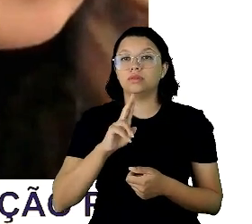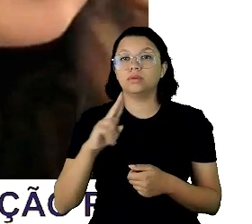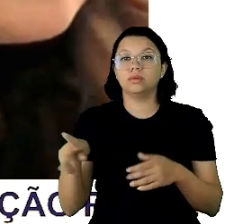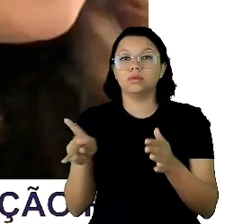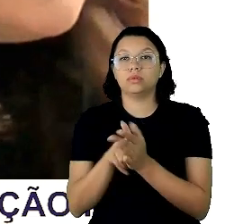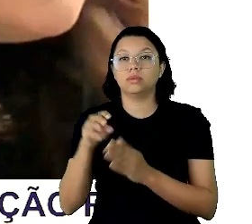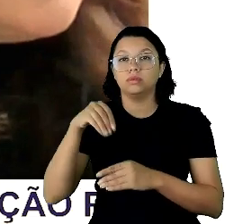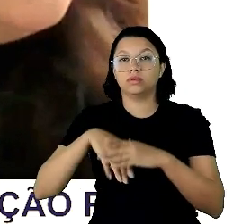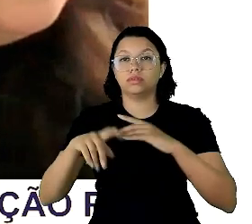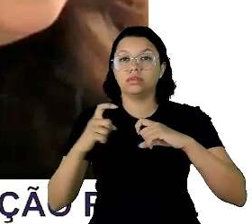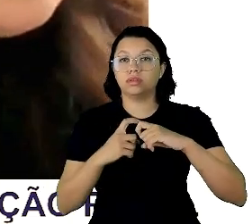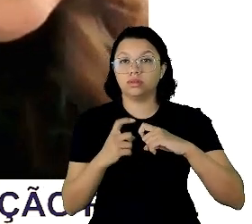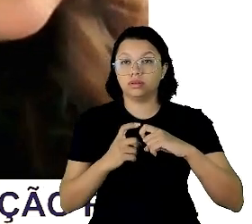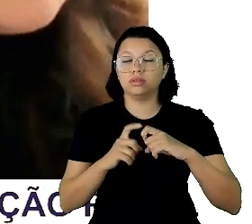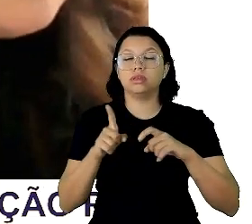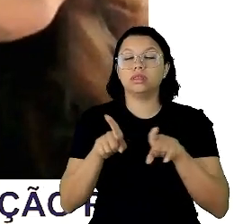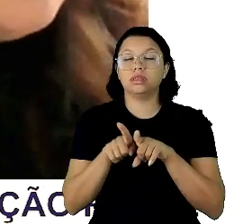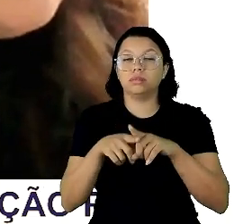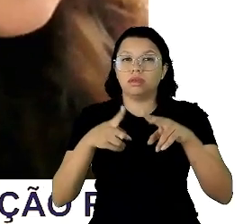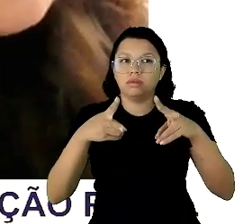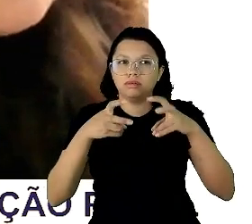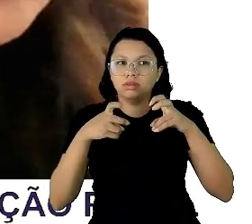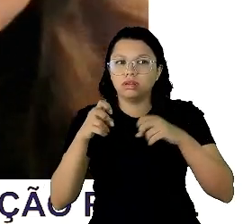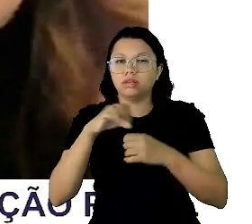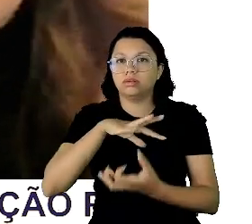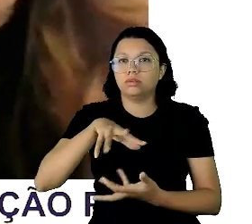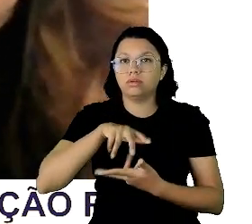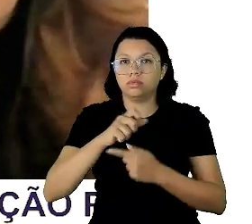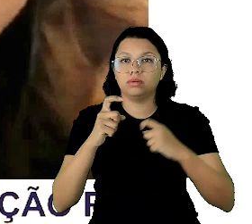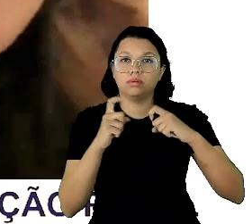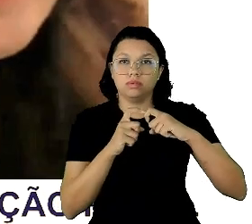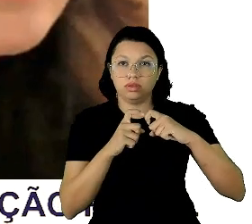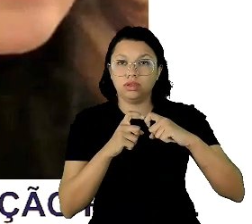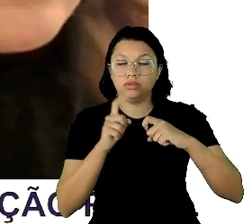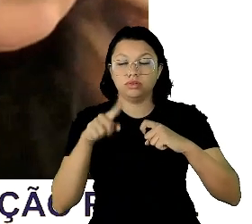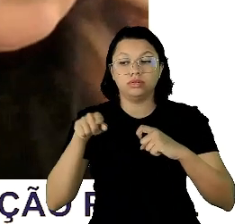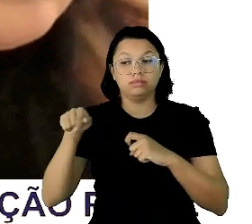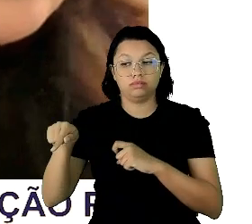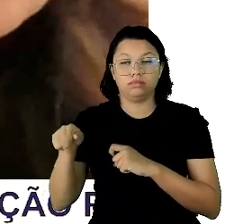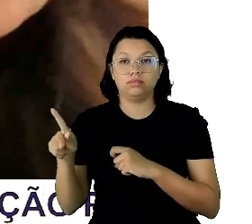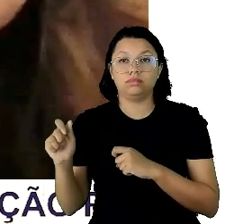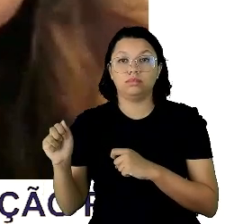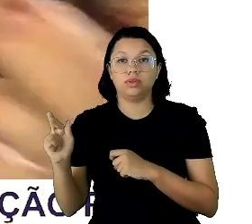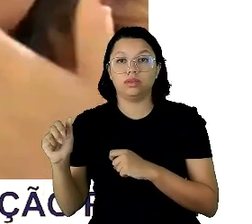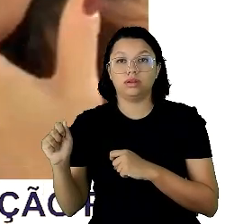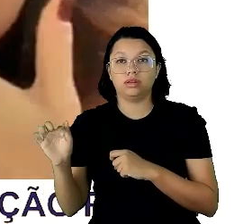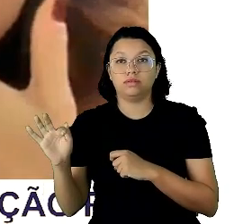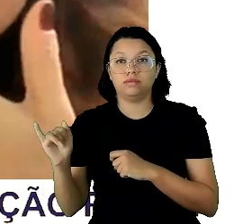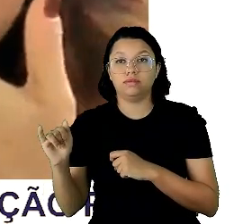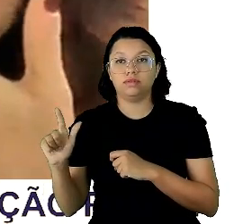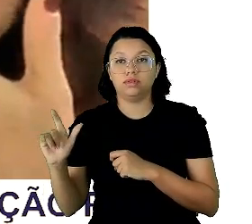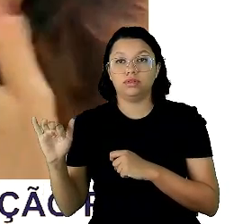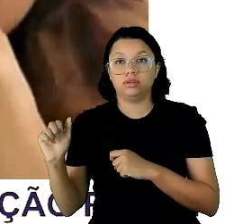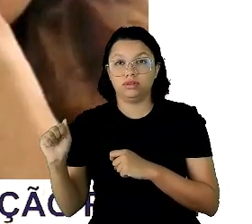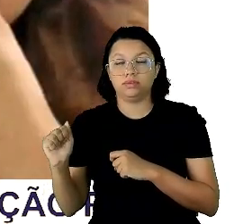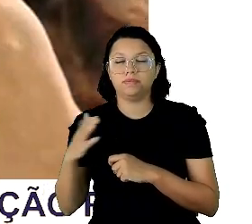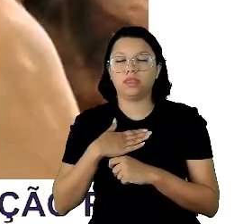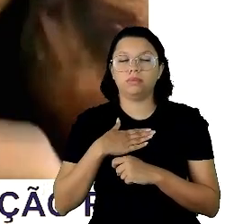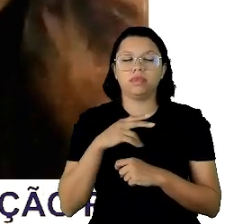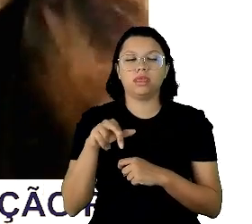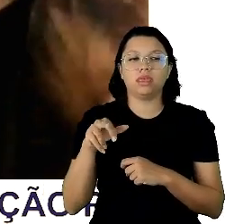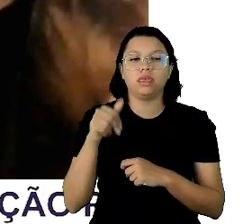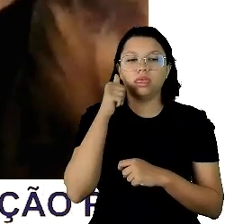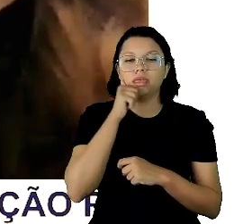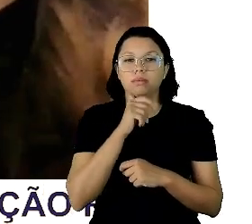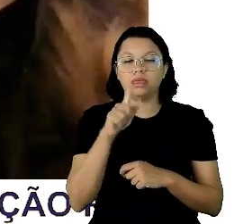considerada no mundo médico como uma parafilia. Então, e o que a minha irmã, que é médica, falou uma vez,